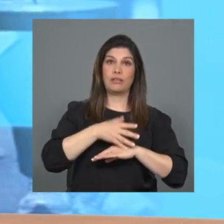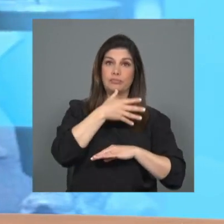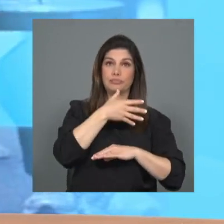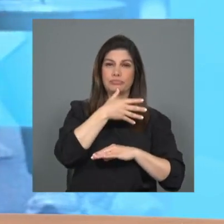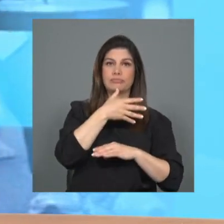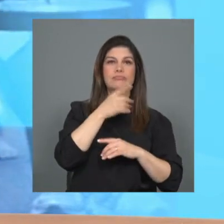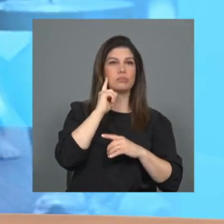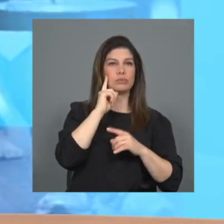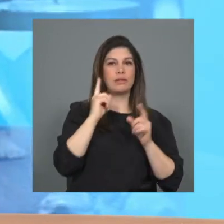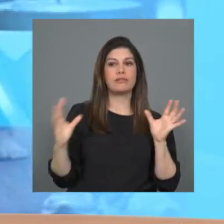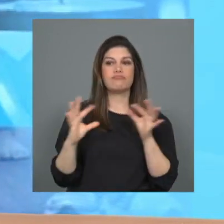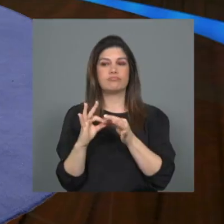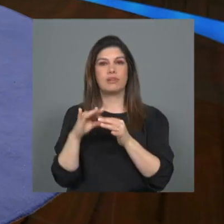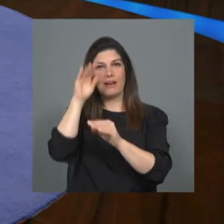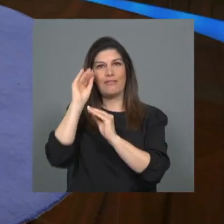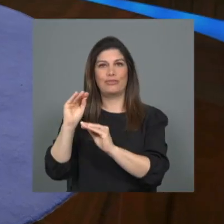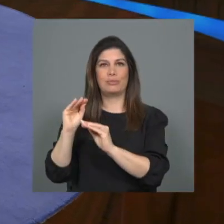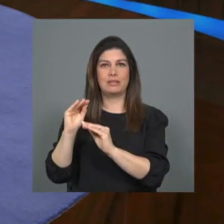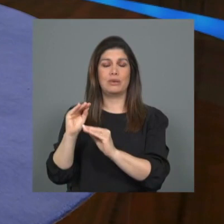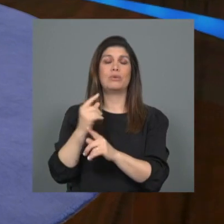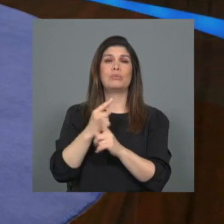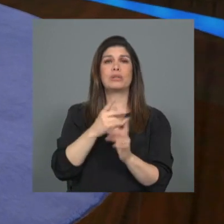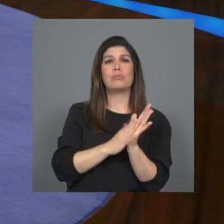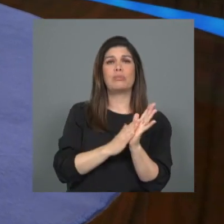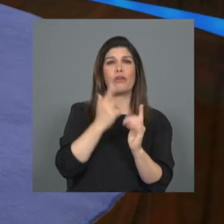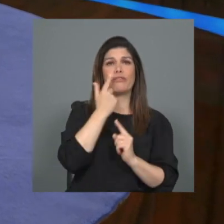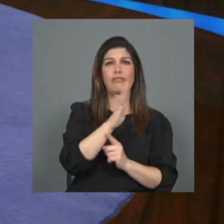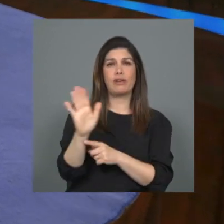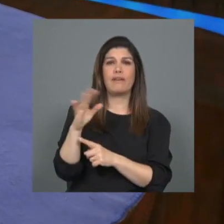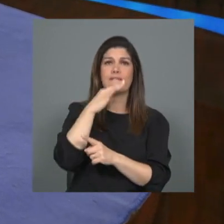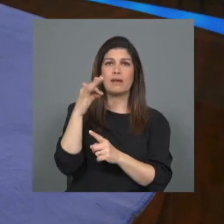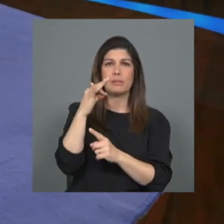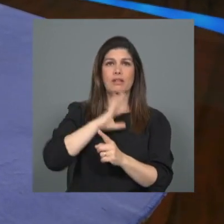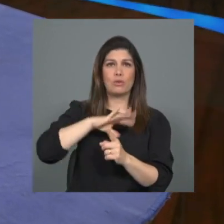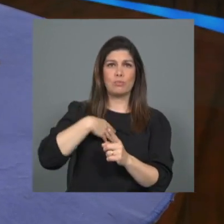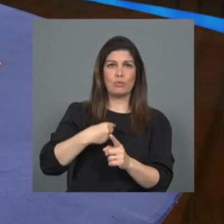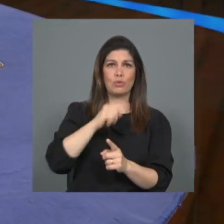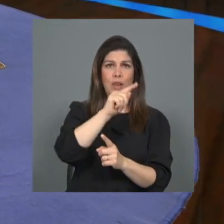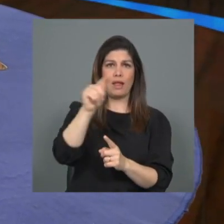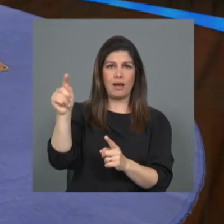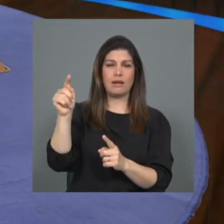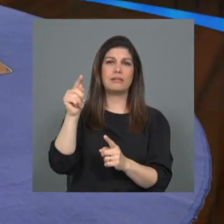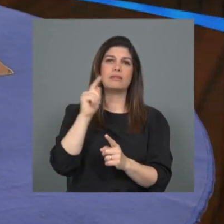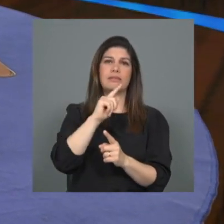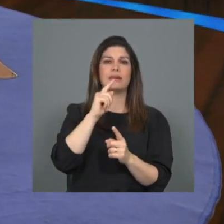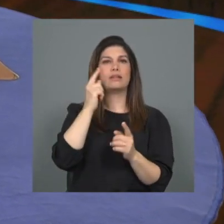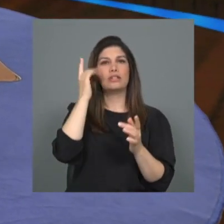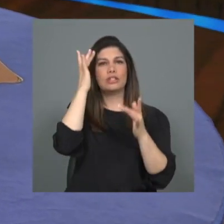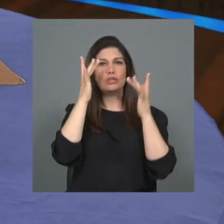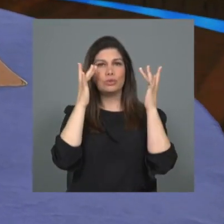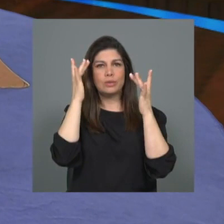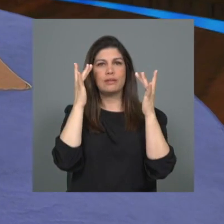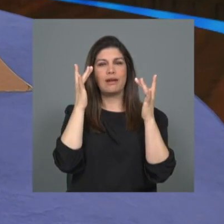se dá. Portanto, mostra que de facto há famílias no mundo que fazem aquilo, que não é uma teoria pensada só num papel, que de